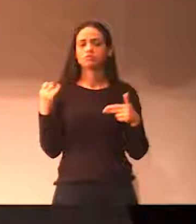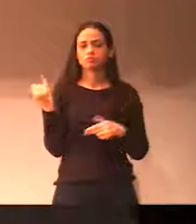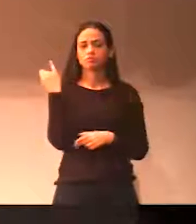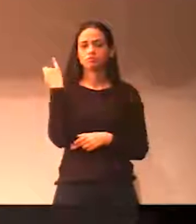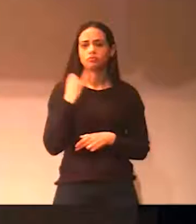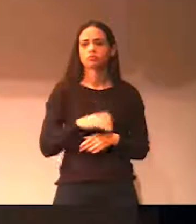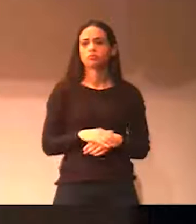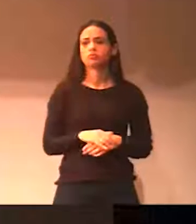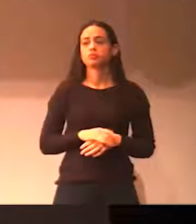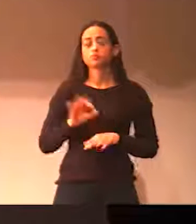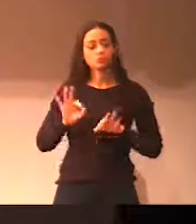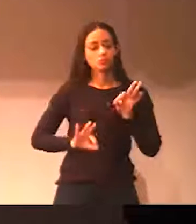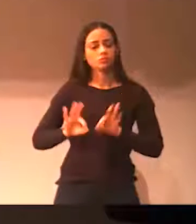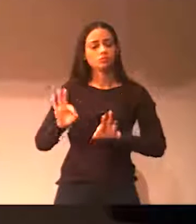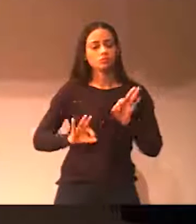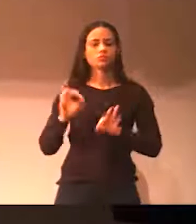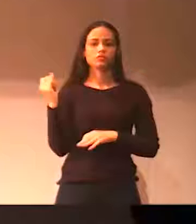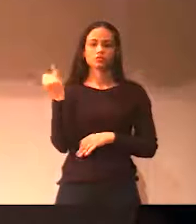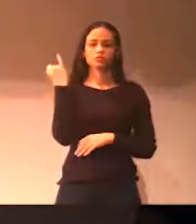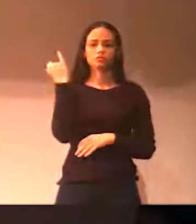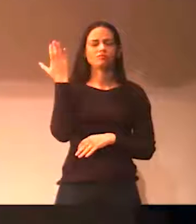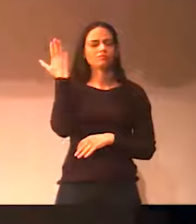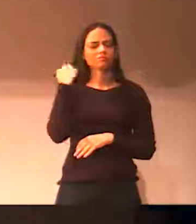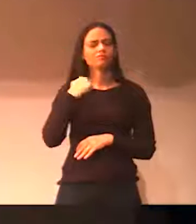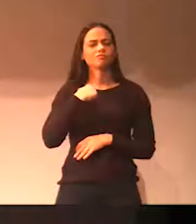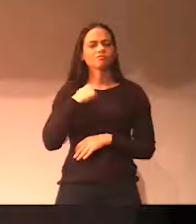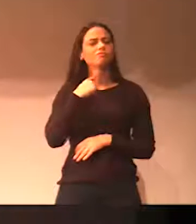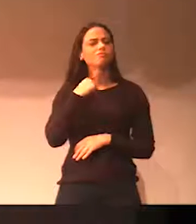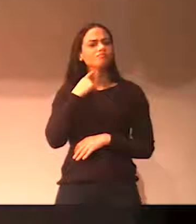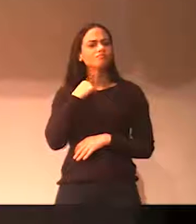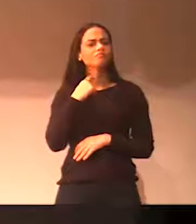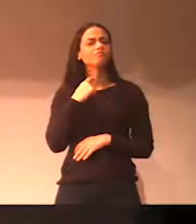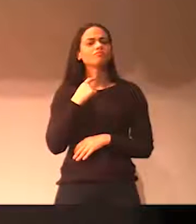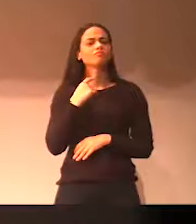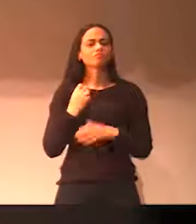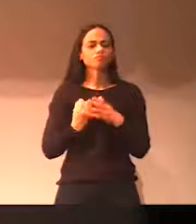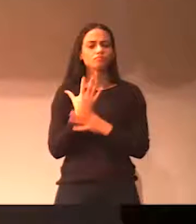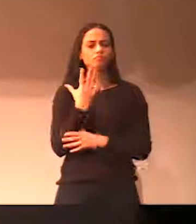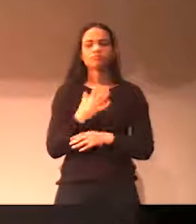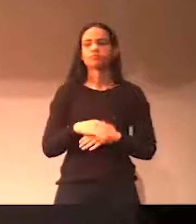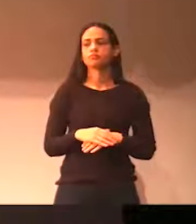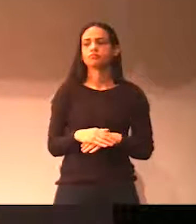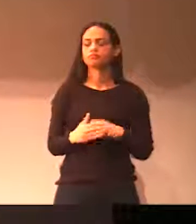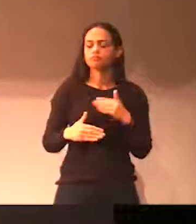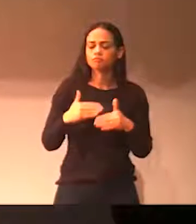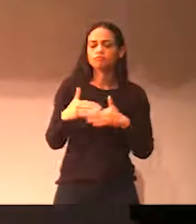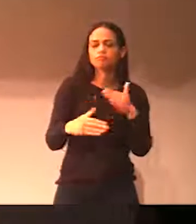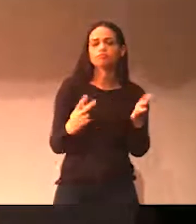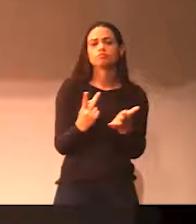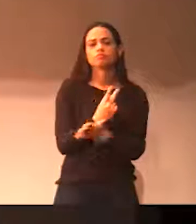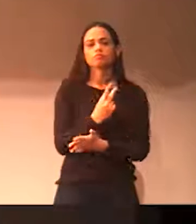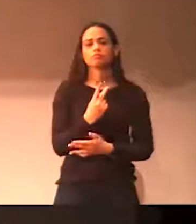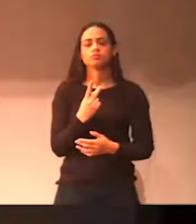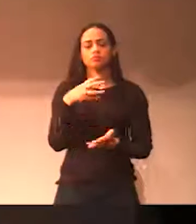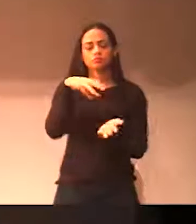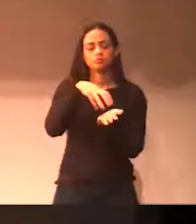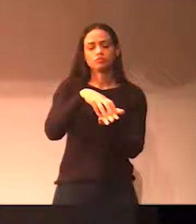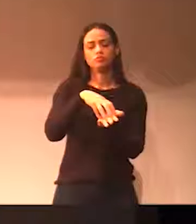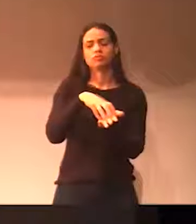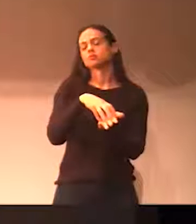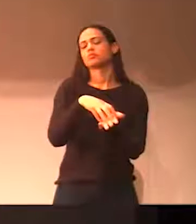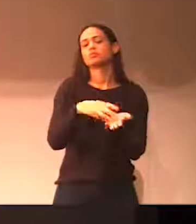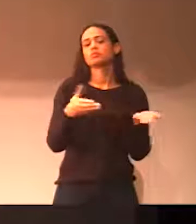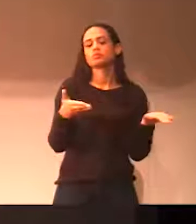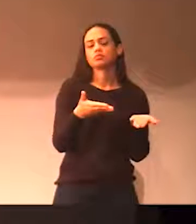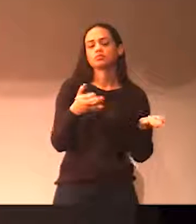ter feito no Sem Zoonose, timidamente, começando com atendimento para ONGs, mas nós temos 2 veterinários que meio-dia vão embora e tem